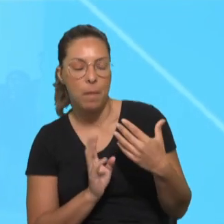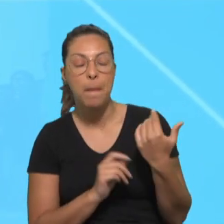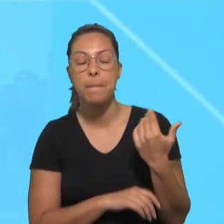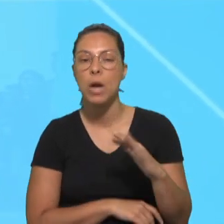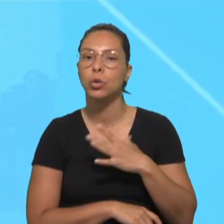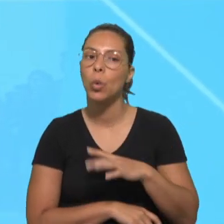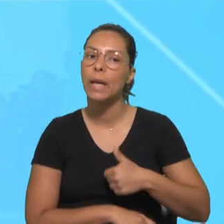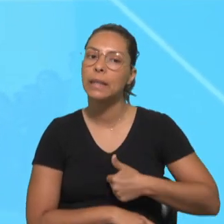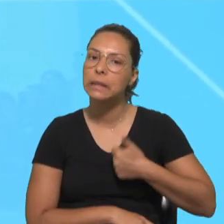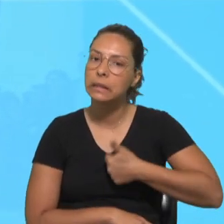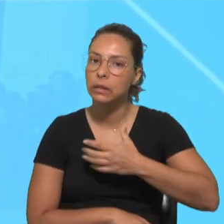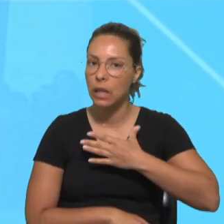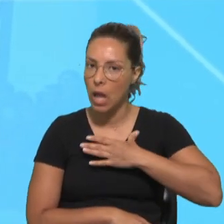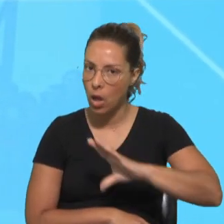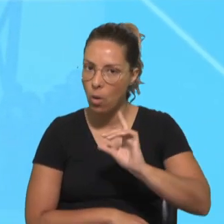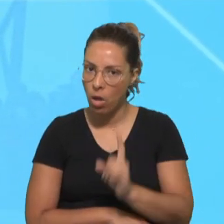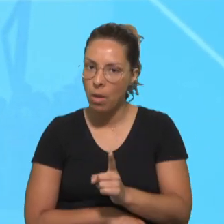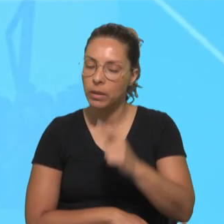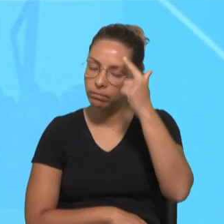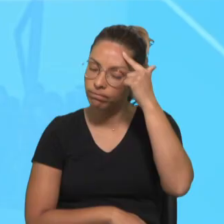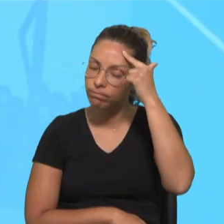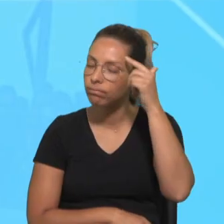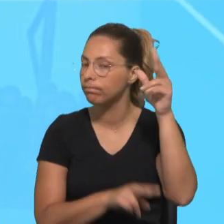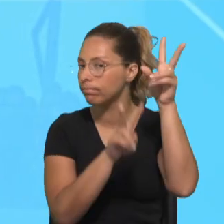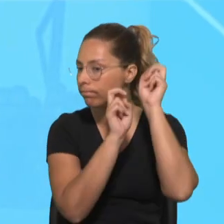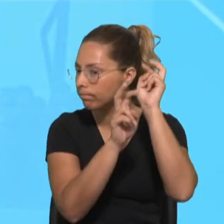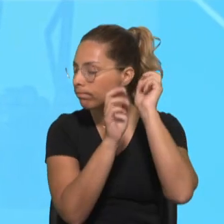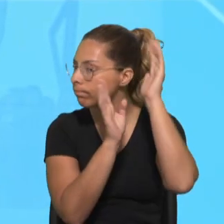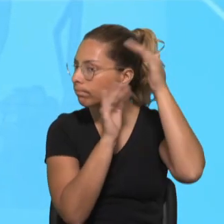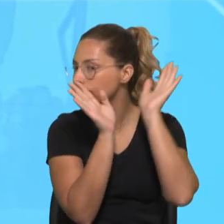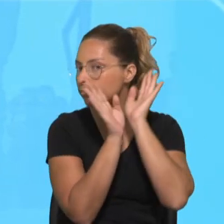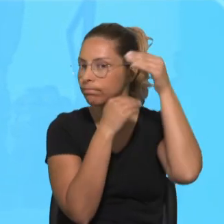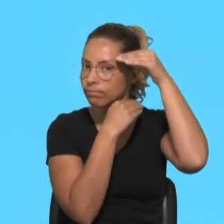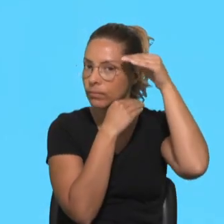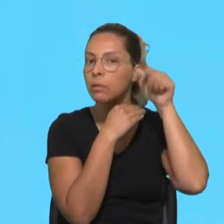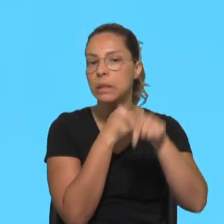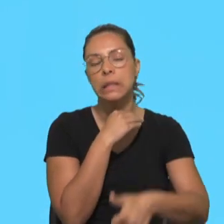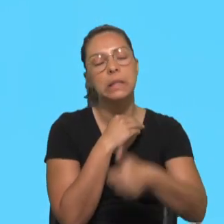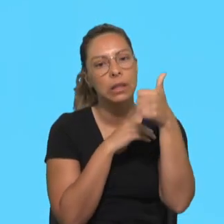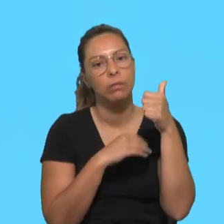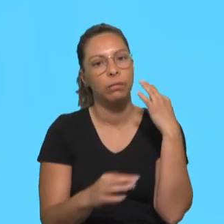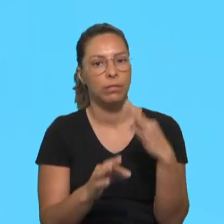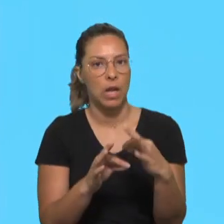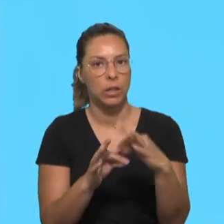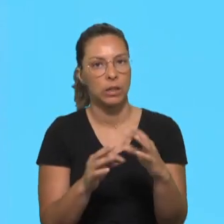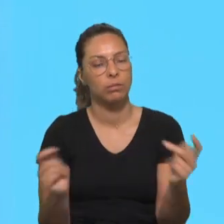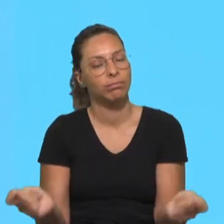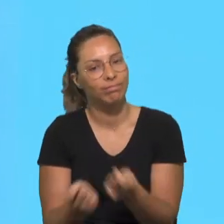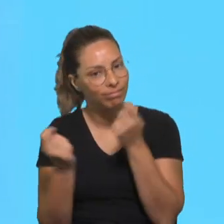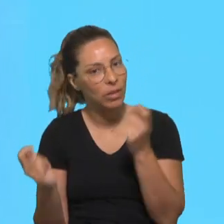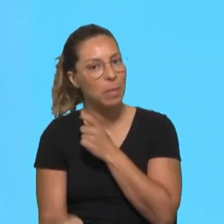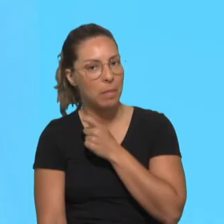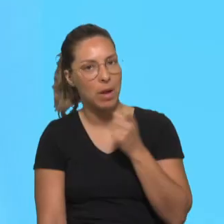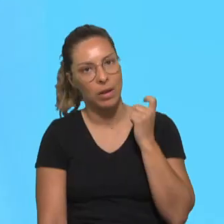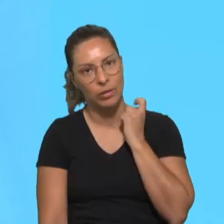que este congresso seja muito um espaço também de escuta dos jovens, de escuta das famílias. E de celebração de um carisma que o